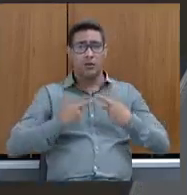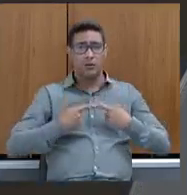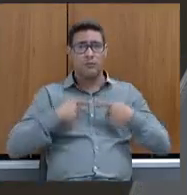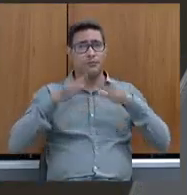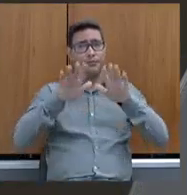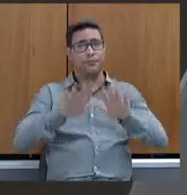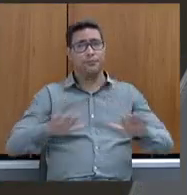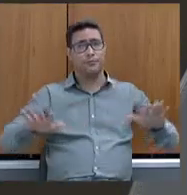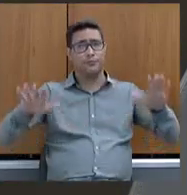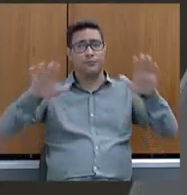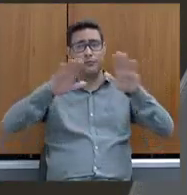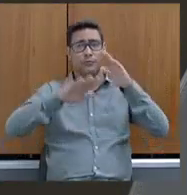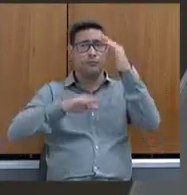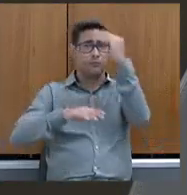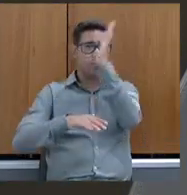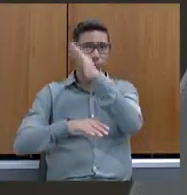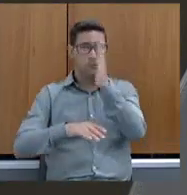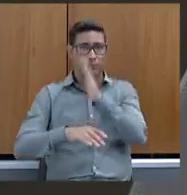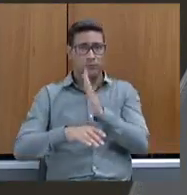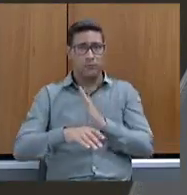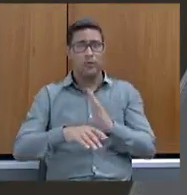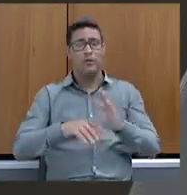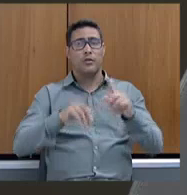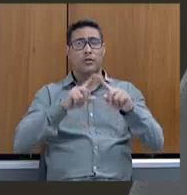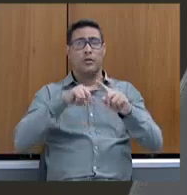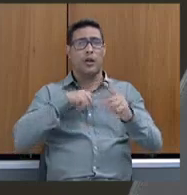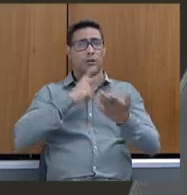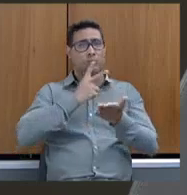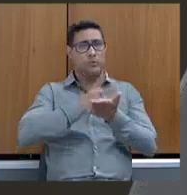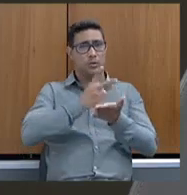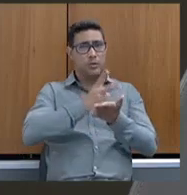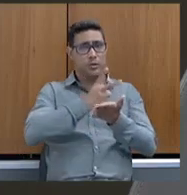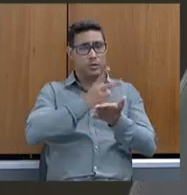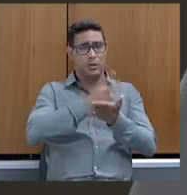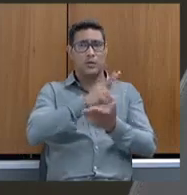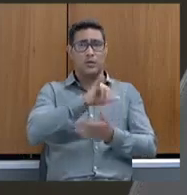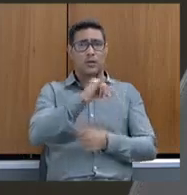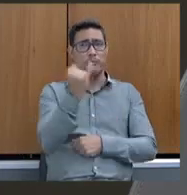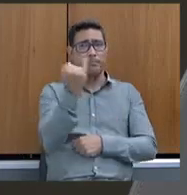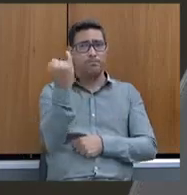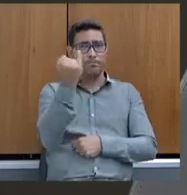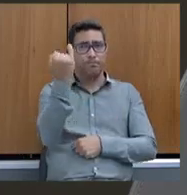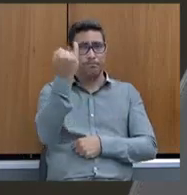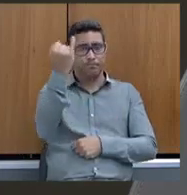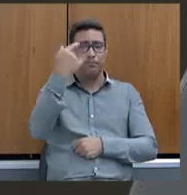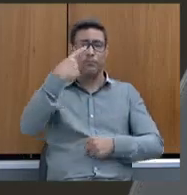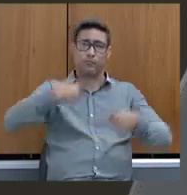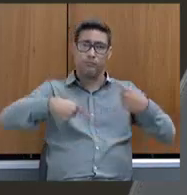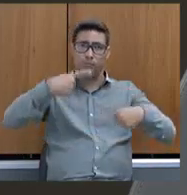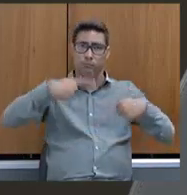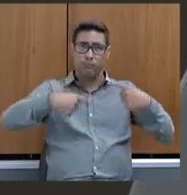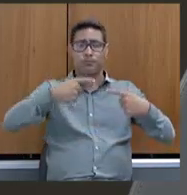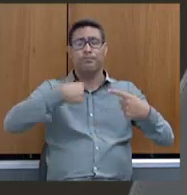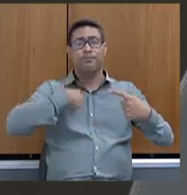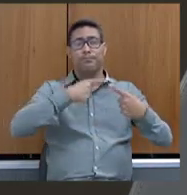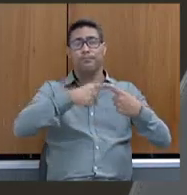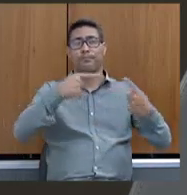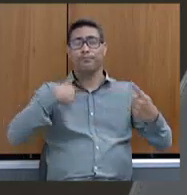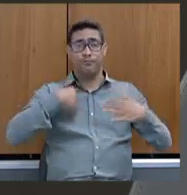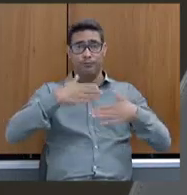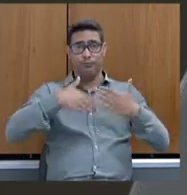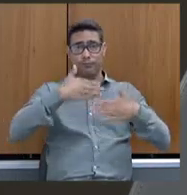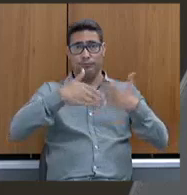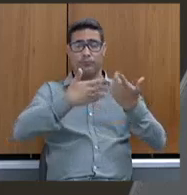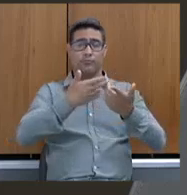creio que torná-la permanente vai ser fundamental para a gente discutir política de desenvolvimento sustentável Eu queria cumprimentar o